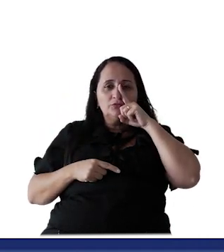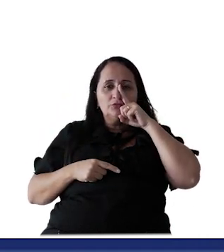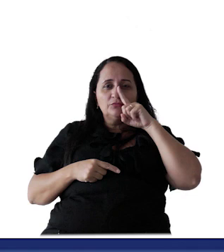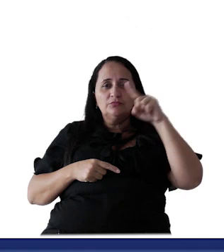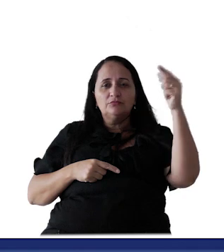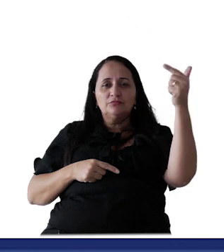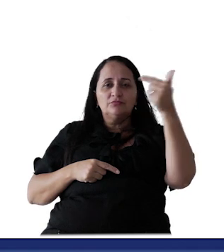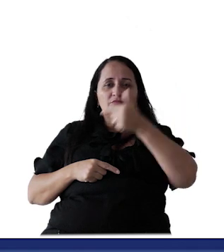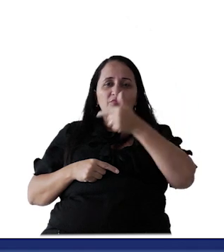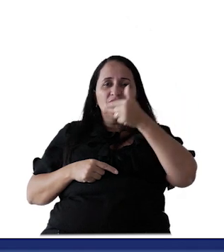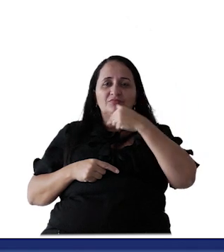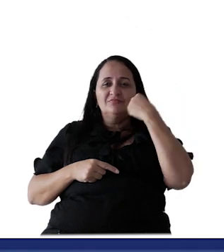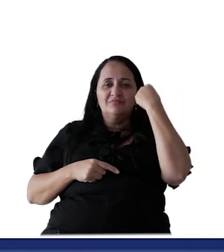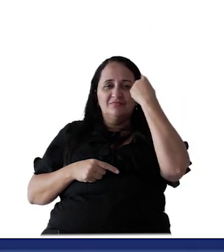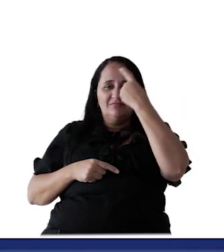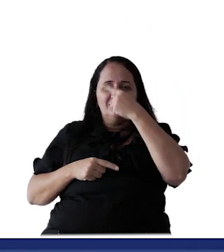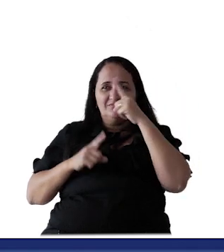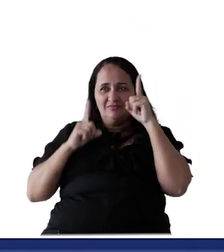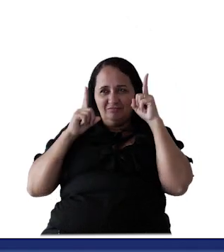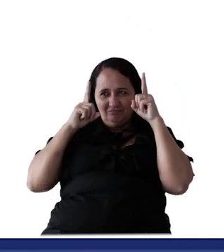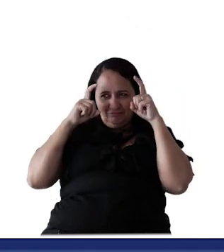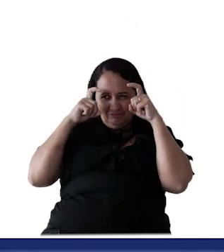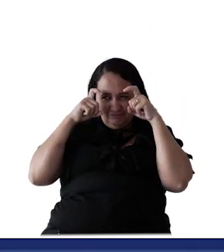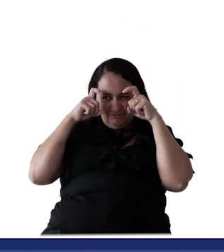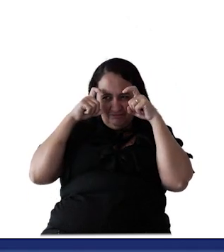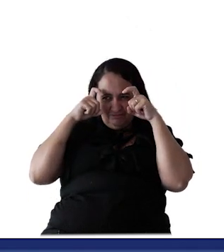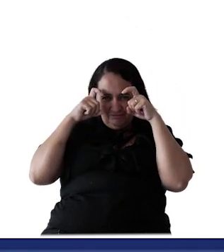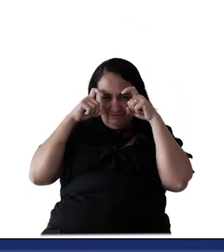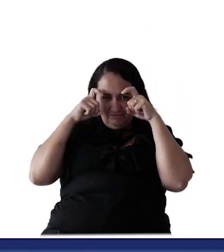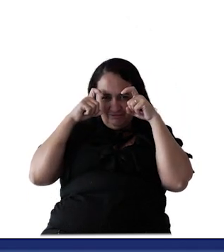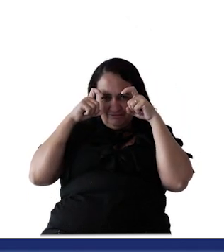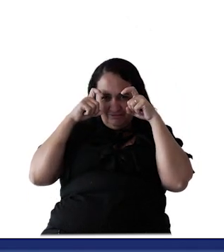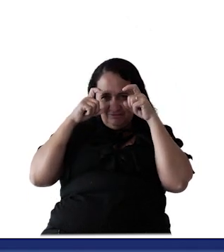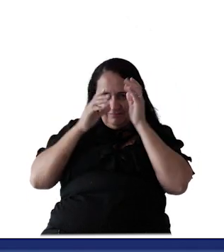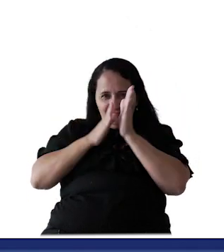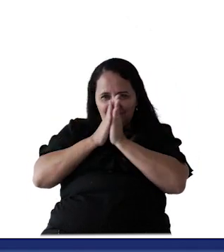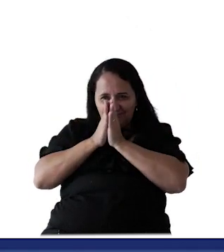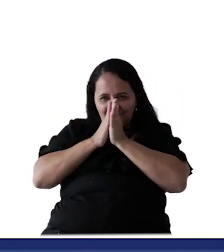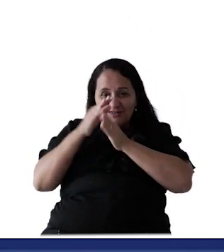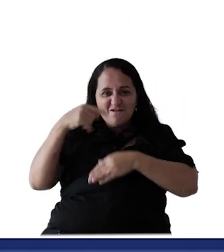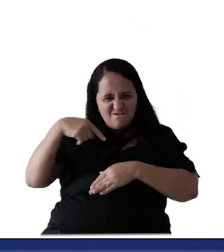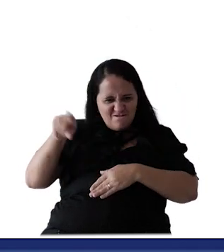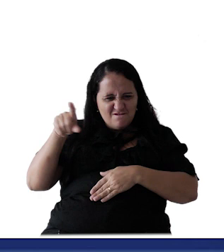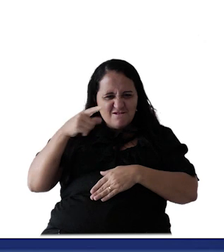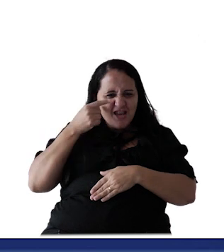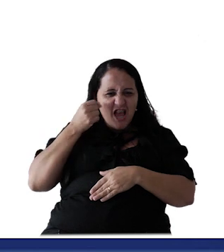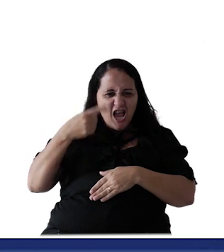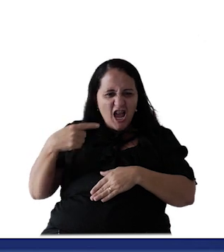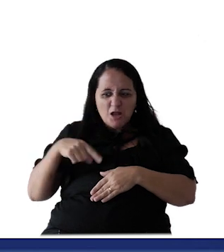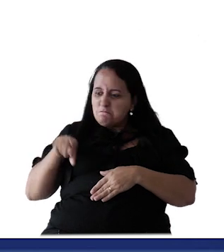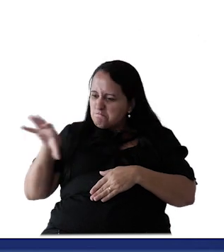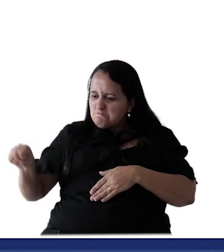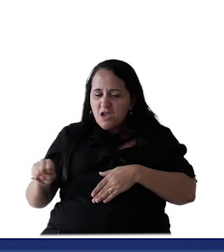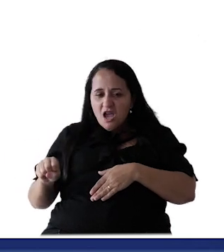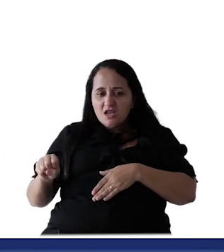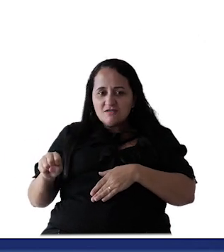já muda a sua fisionomia, a sua expressão facial. E ele diz, vá